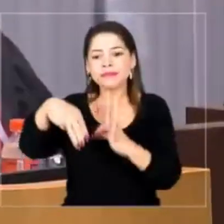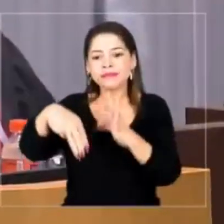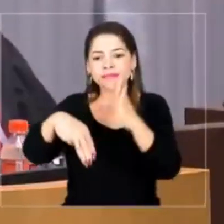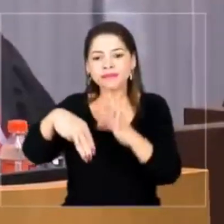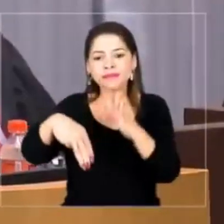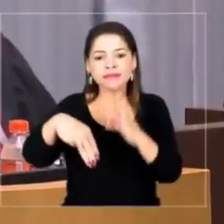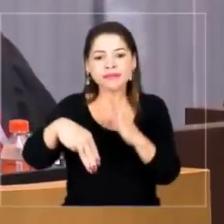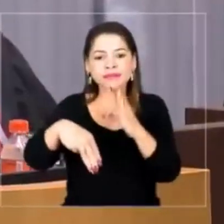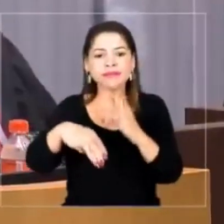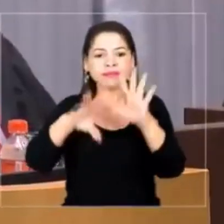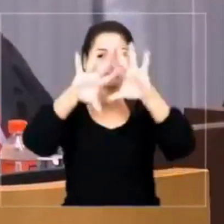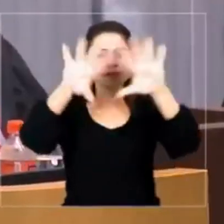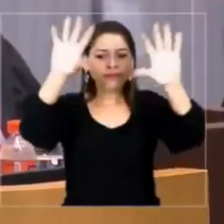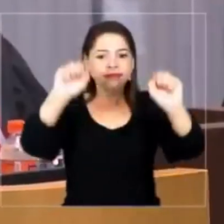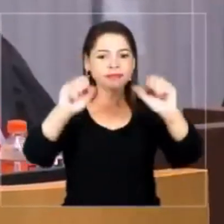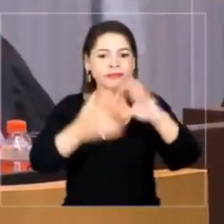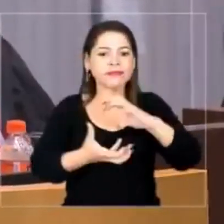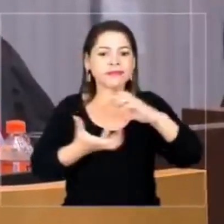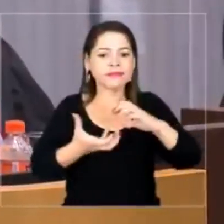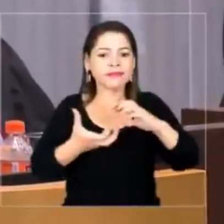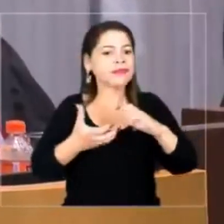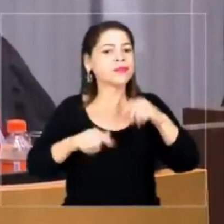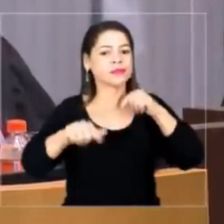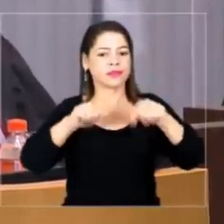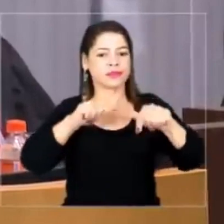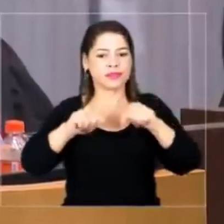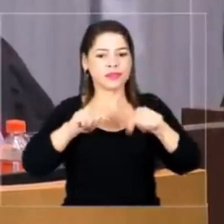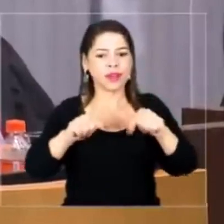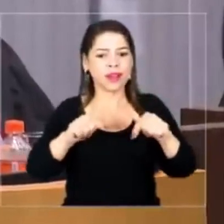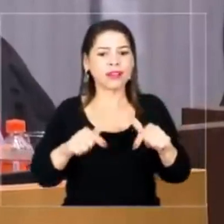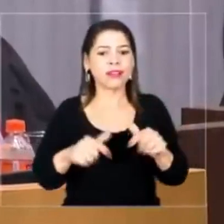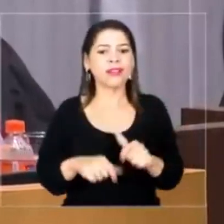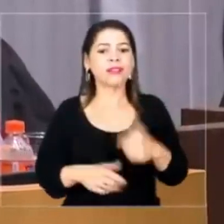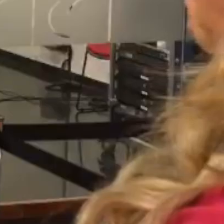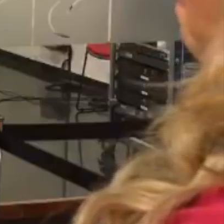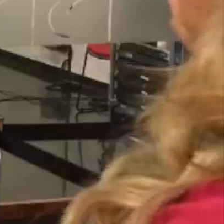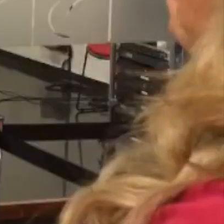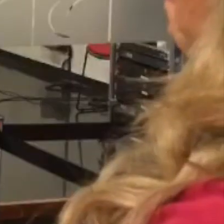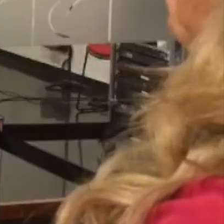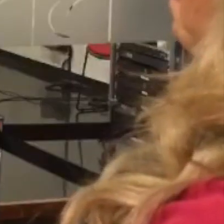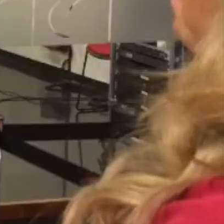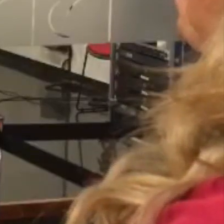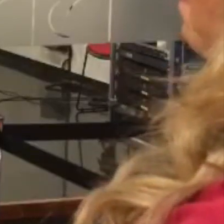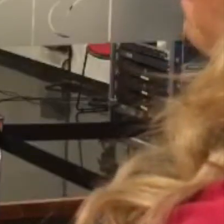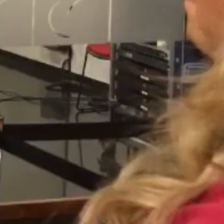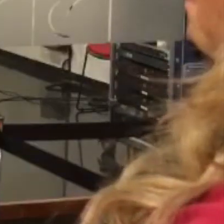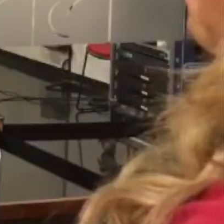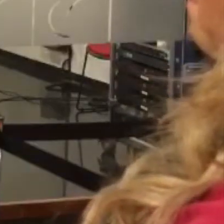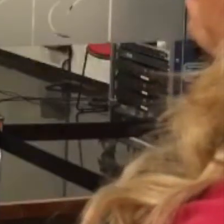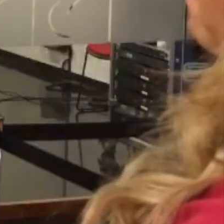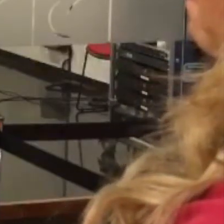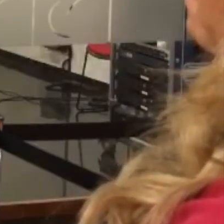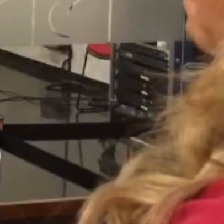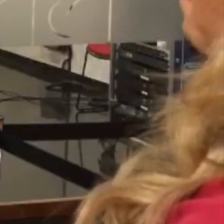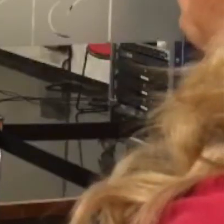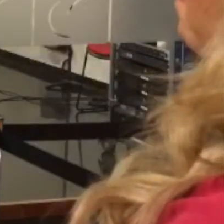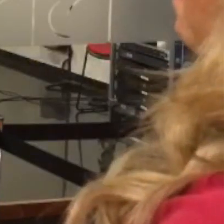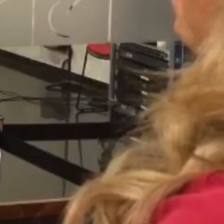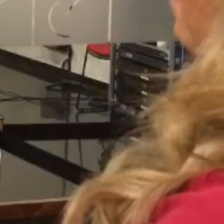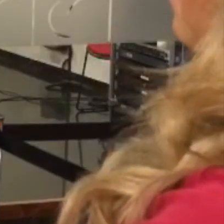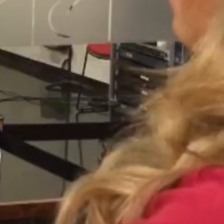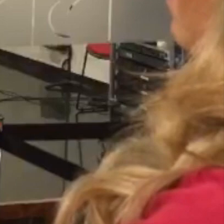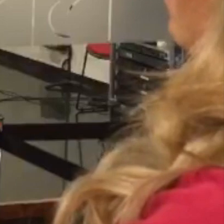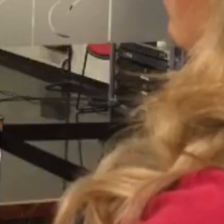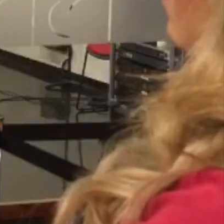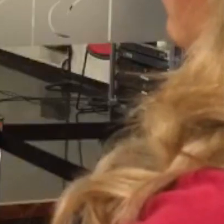Scheib e reconhece a dificuldade para chegar ao ápice da carreira. Uma amiga querida de muitos anos e